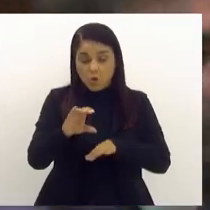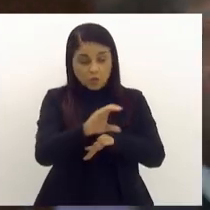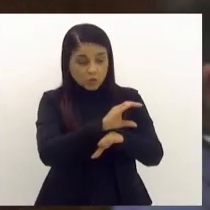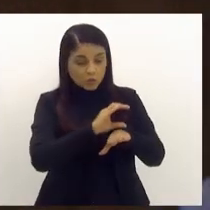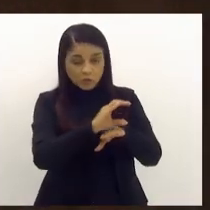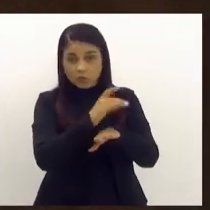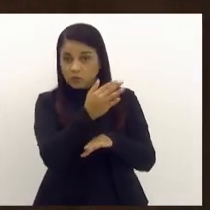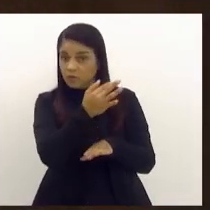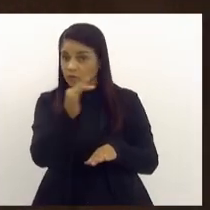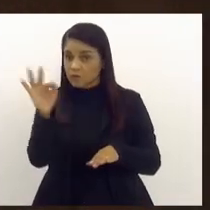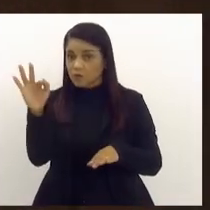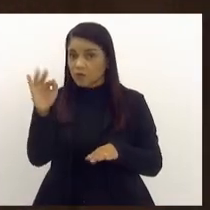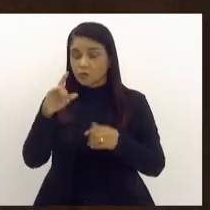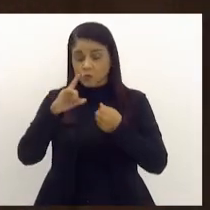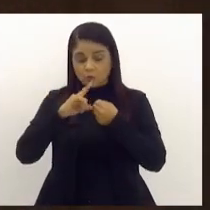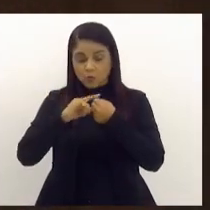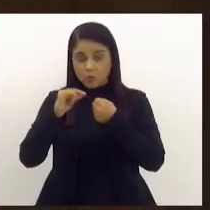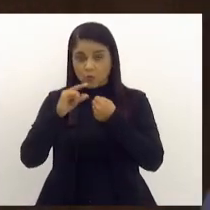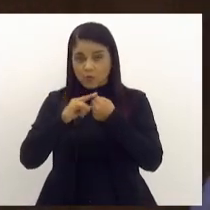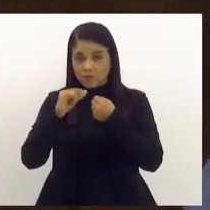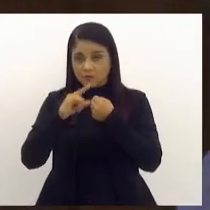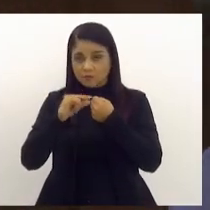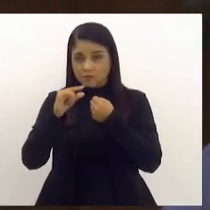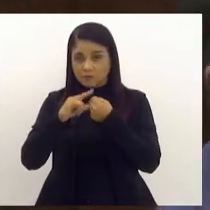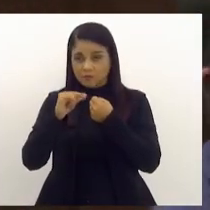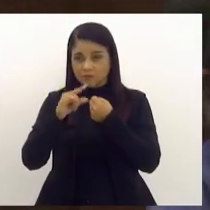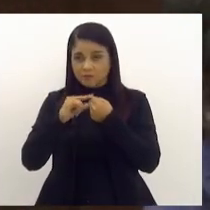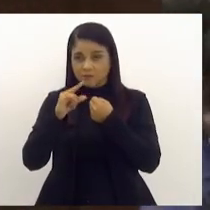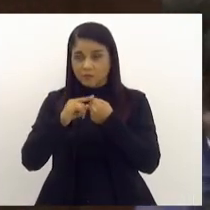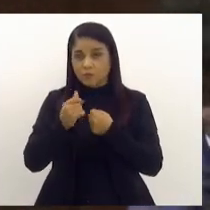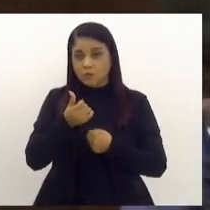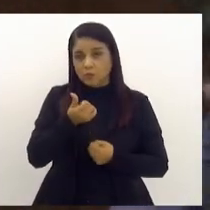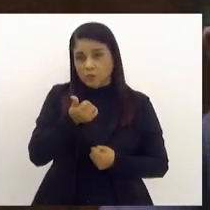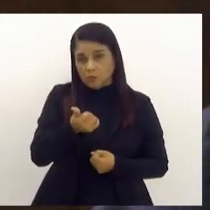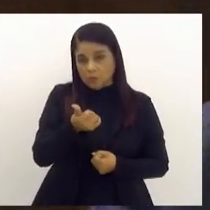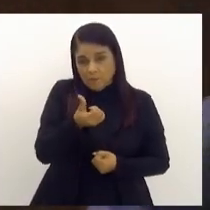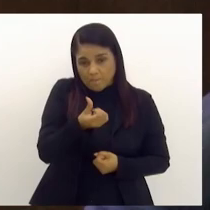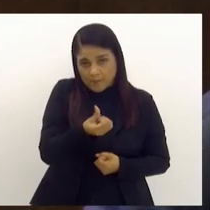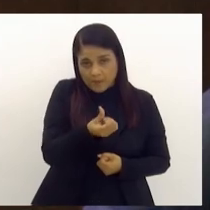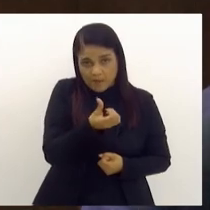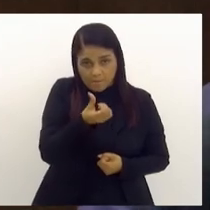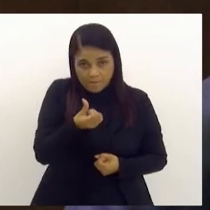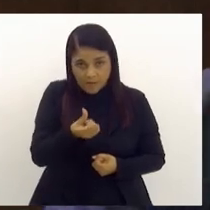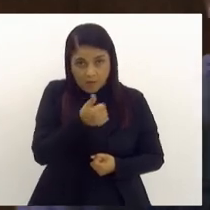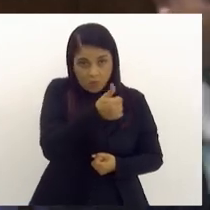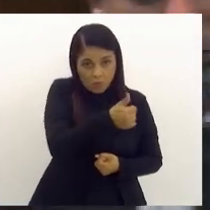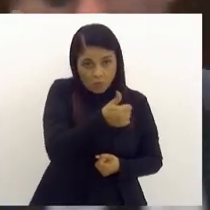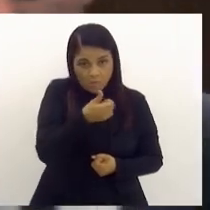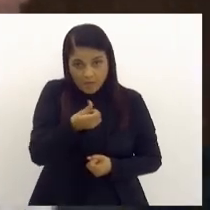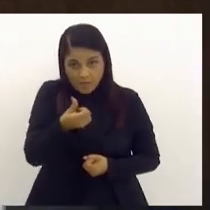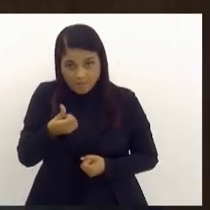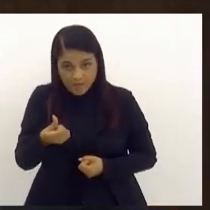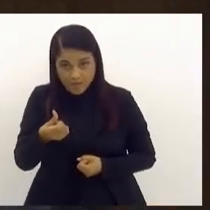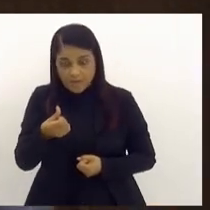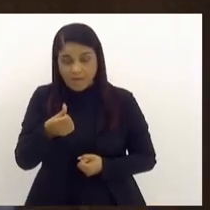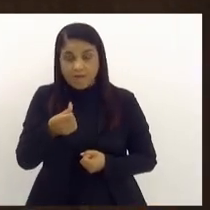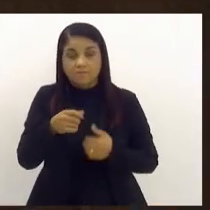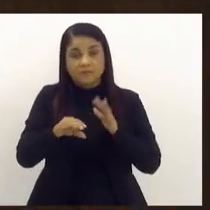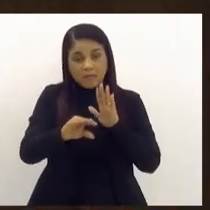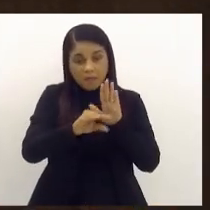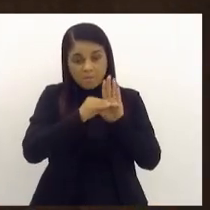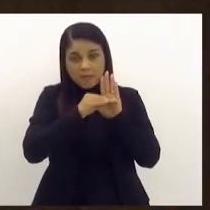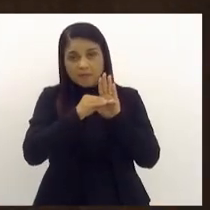Federal, no artigo 166, que trata das emendas impositivas